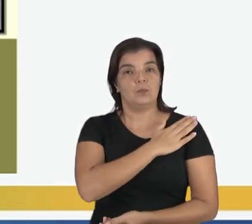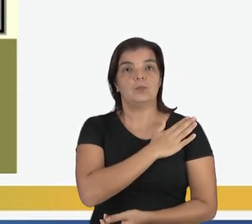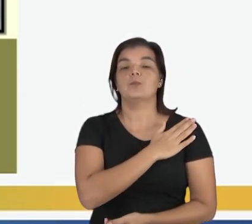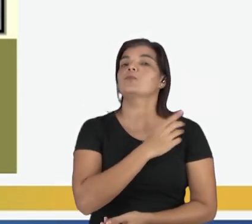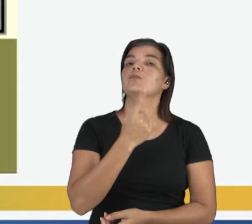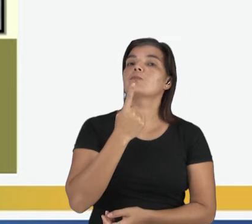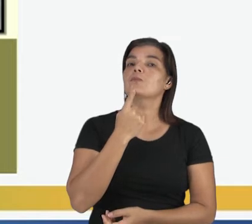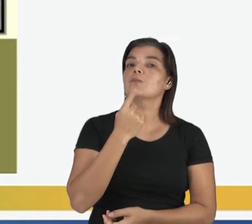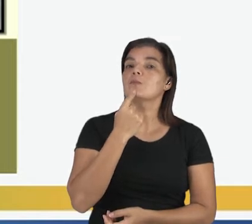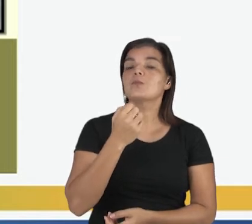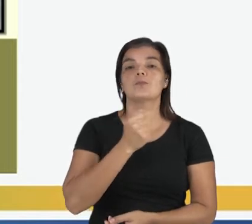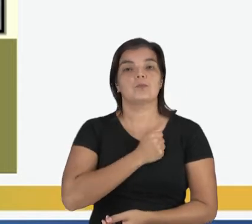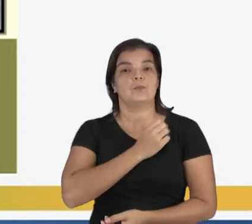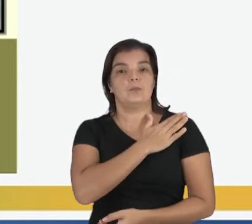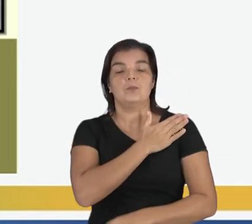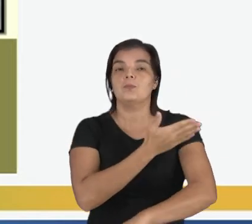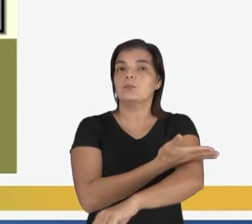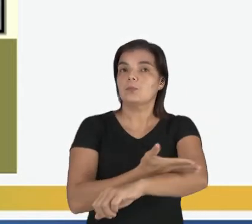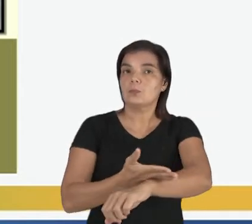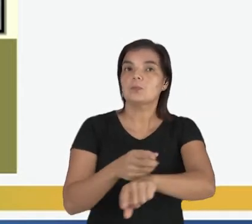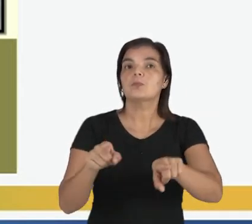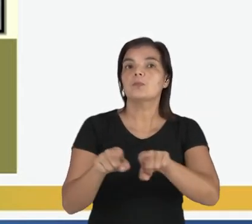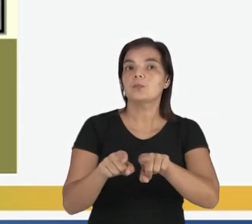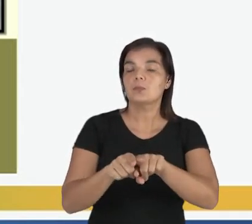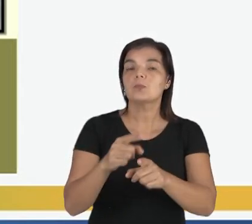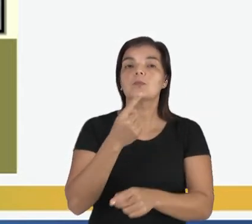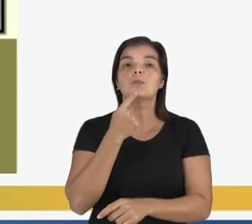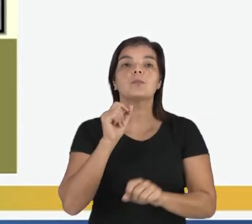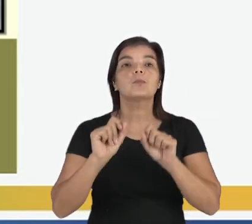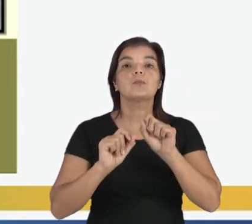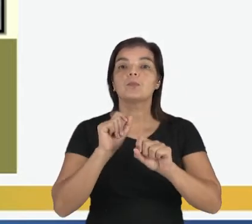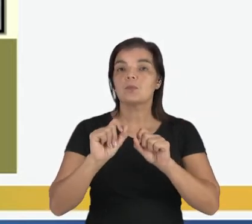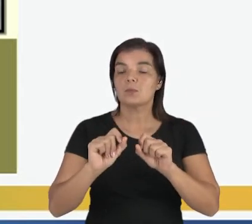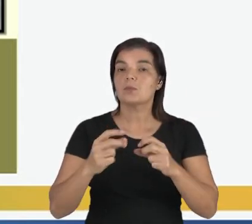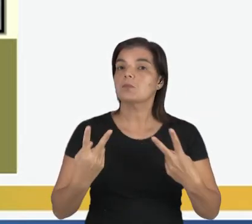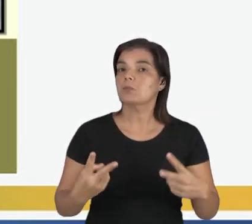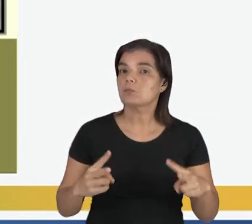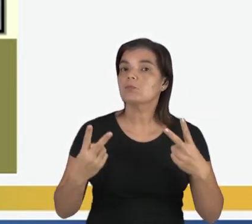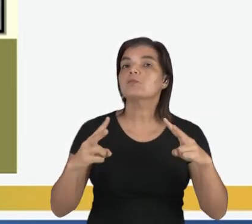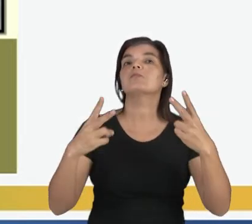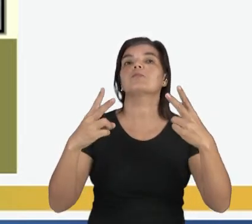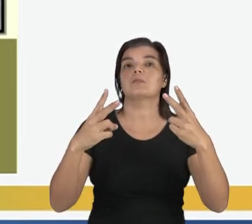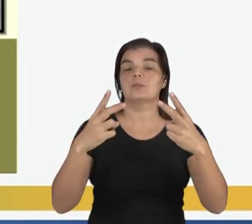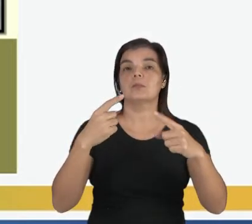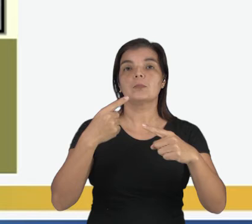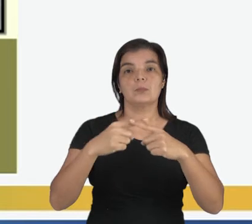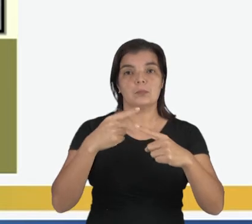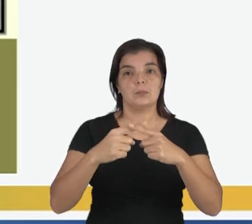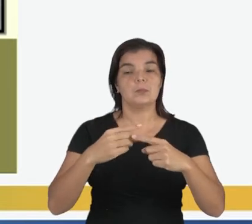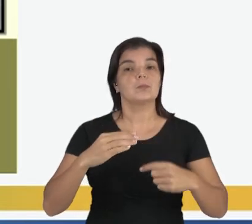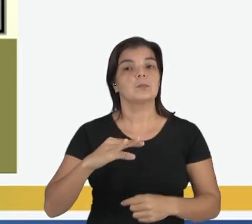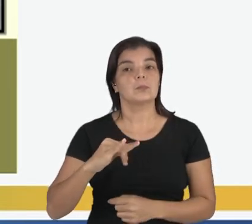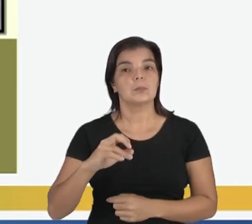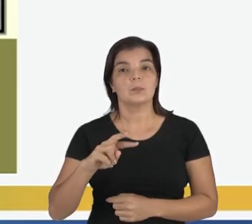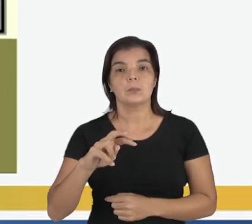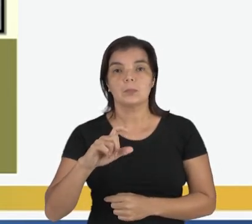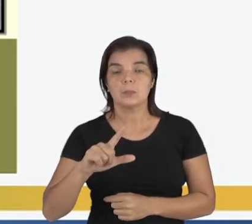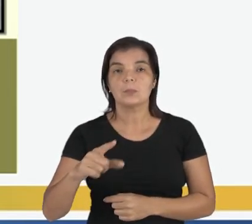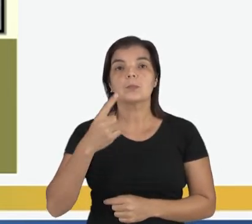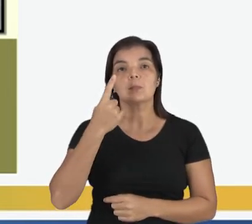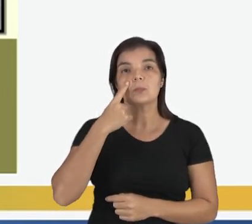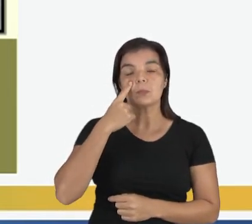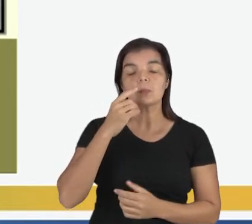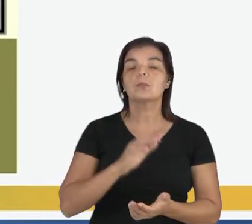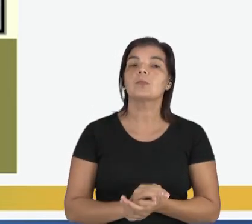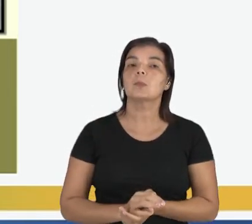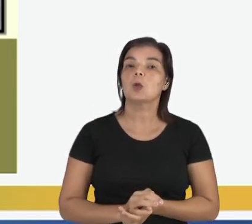Exército Vermelho. O Exército Vermelho, ele vai sair vencedor, né? Dessa guerra civil aí, que a gente chama de